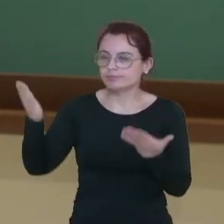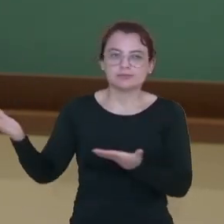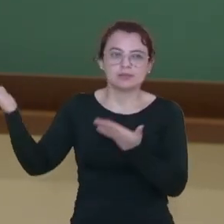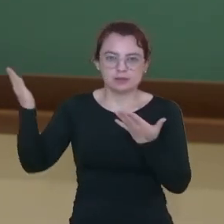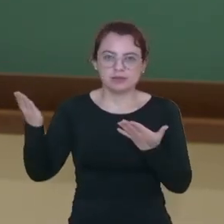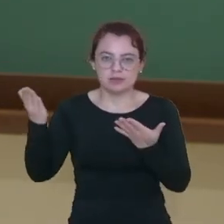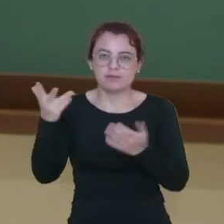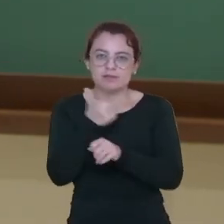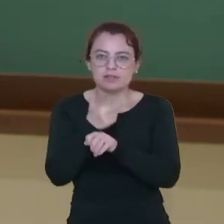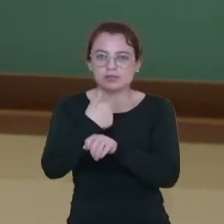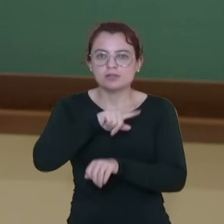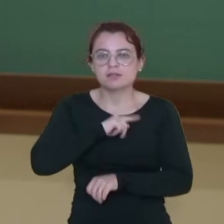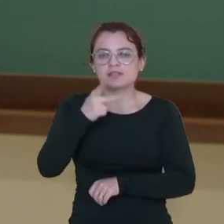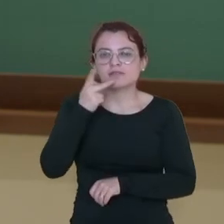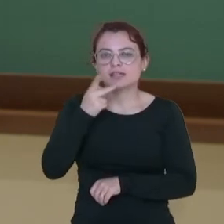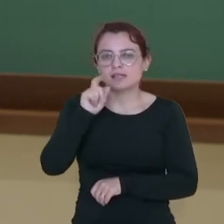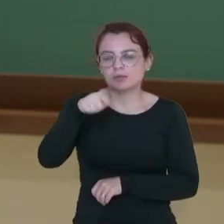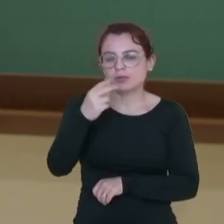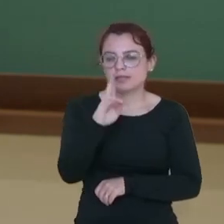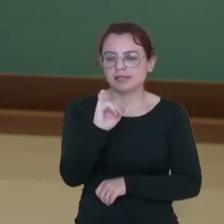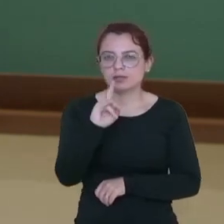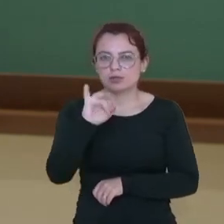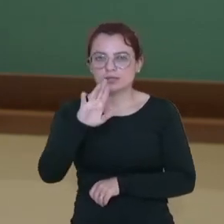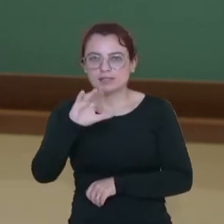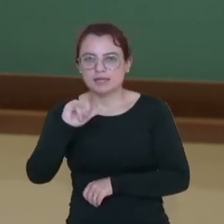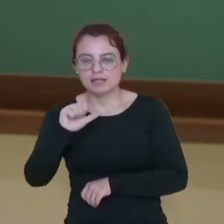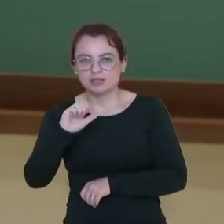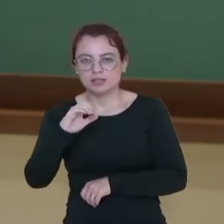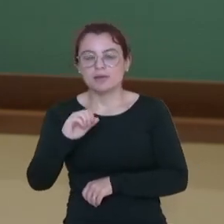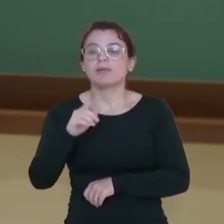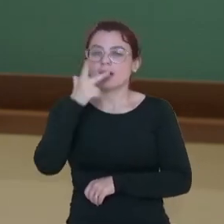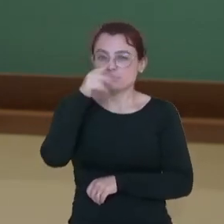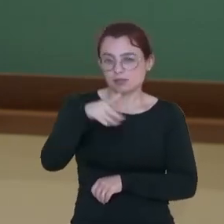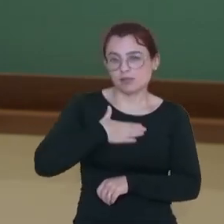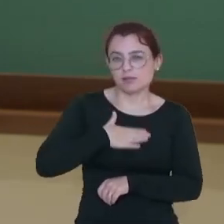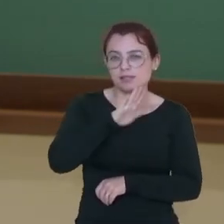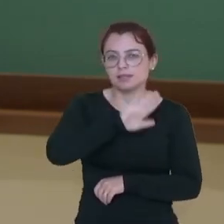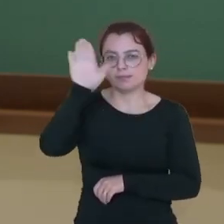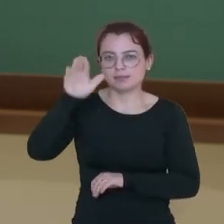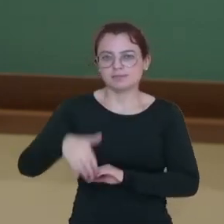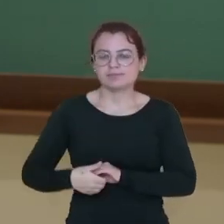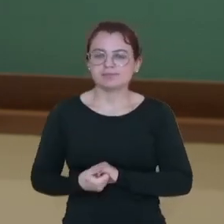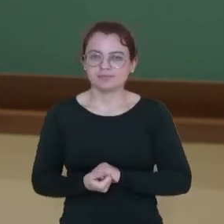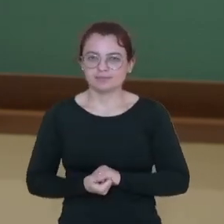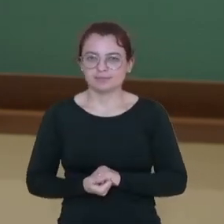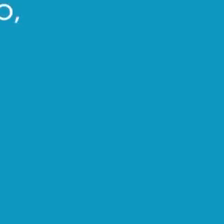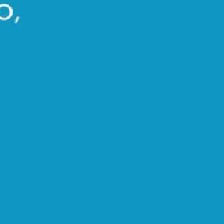nesse vídeo falamos um pouco sobre hidrostática. Eu espero que vocês tenham gostado e até breve.